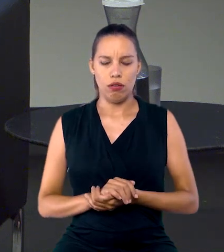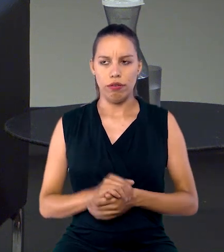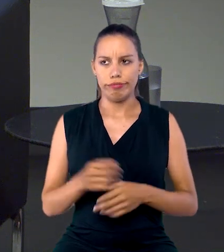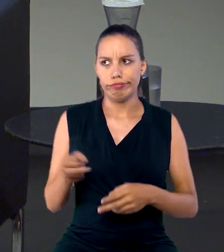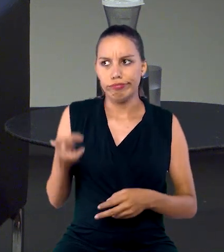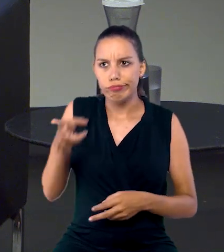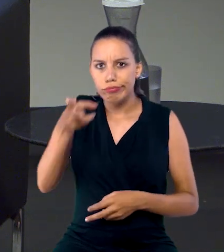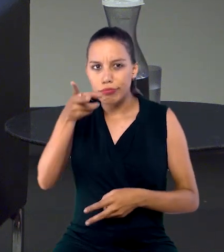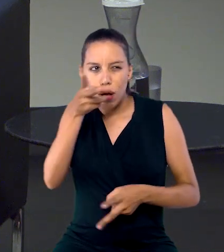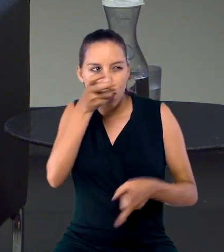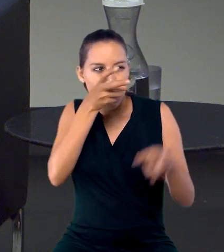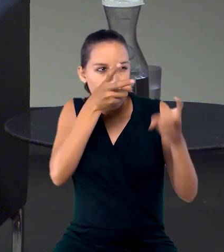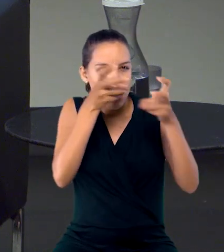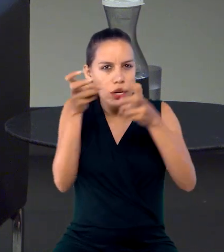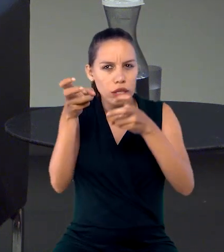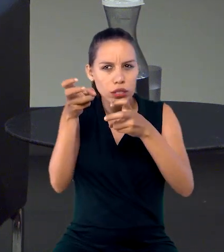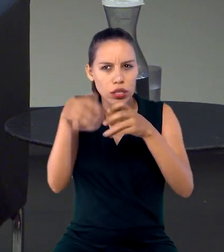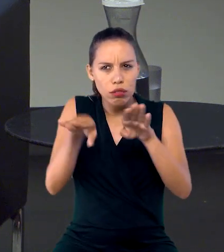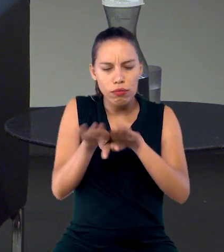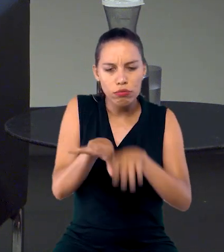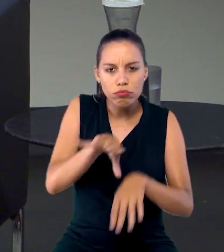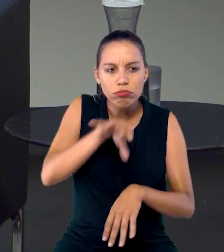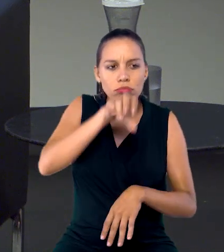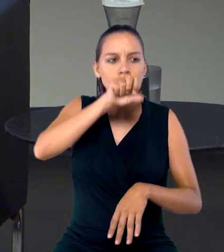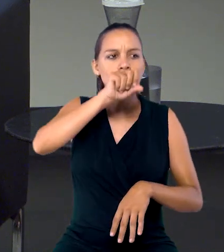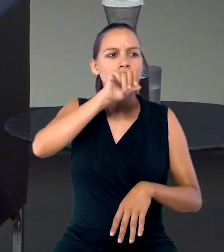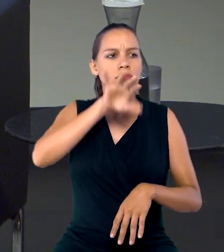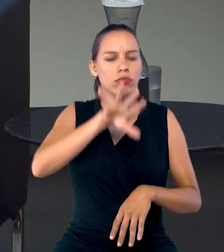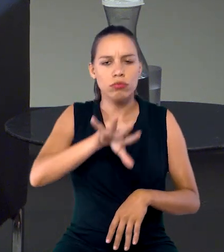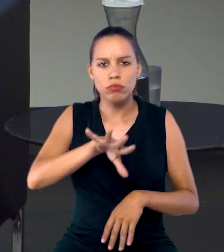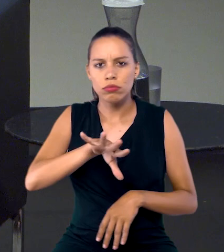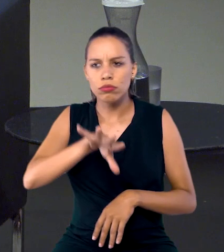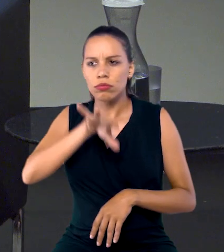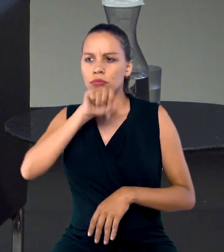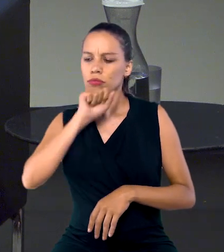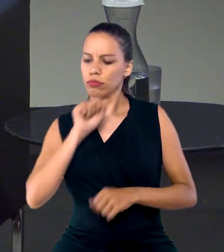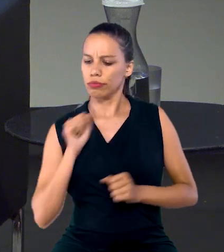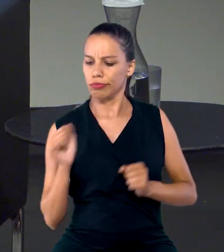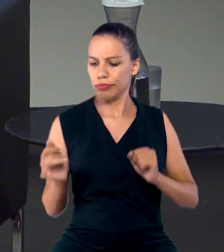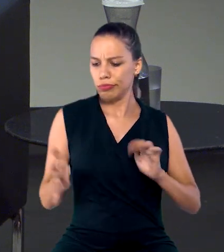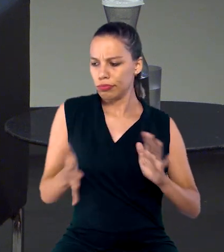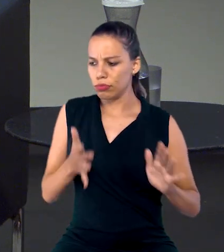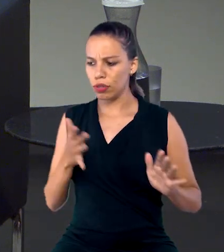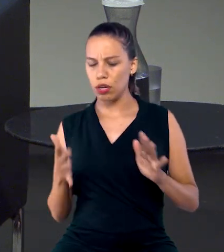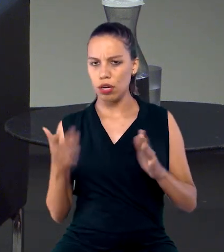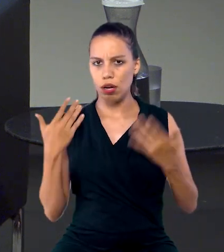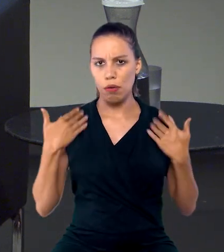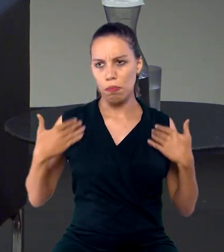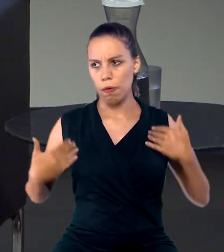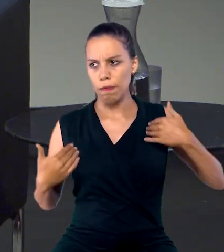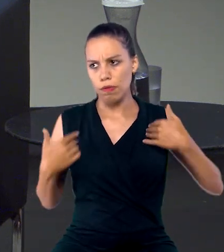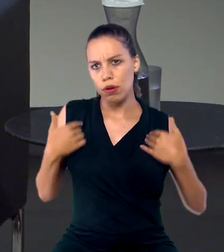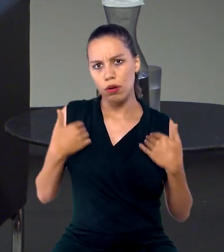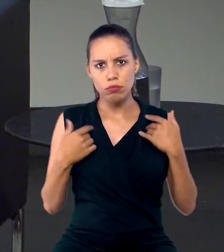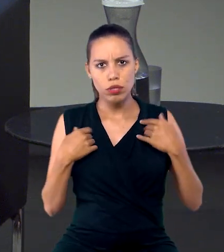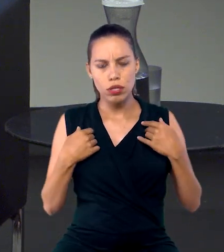Se faz com o olhar, se faz com os cheiros, se faz com os gestos, né? Tu pode